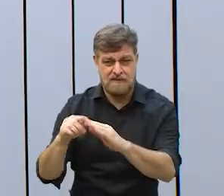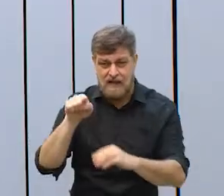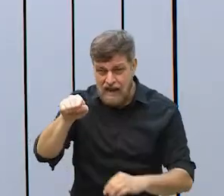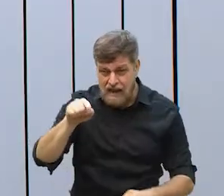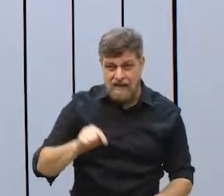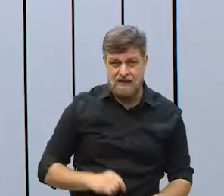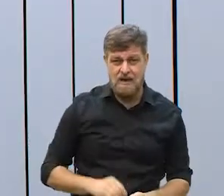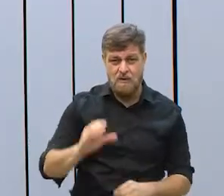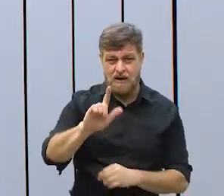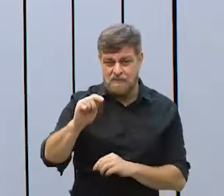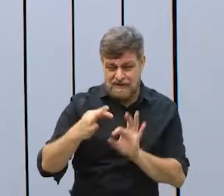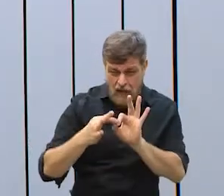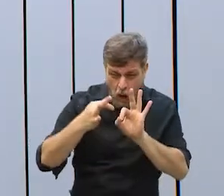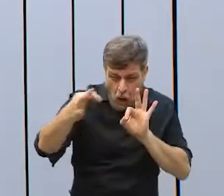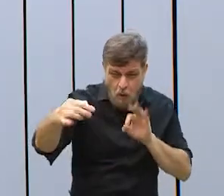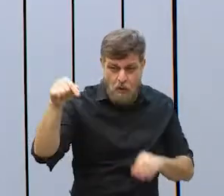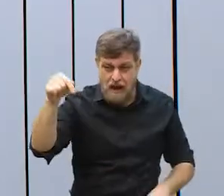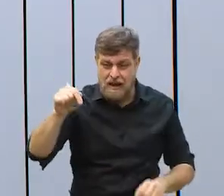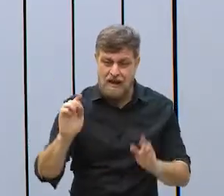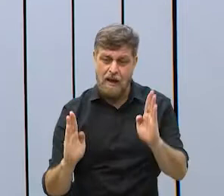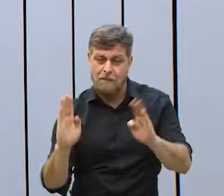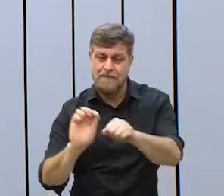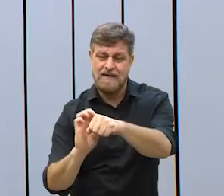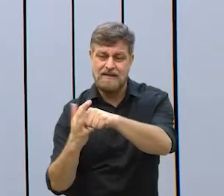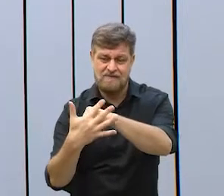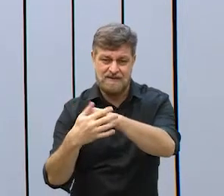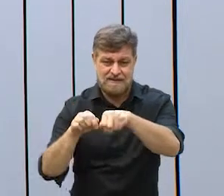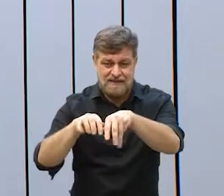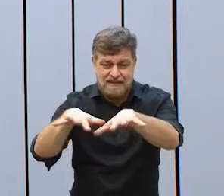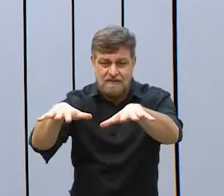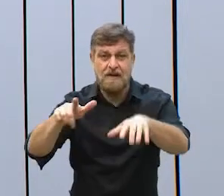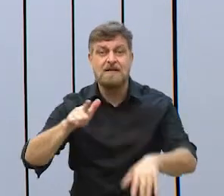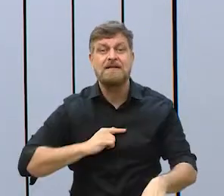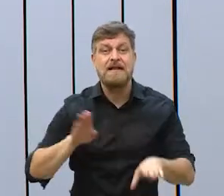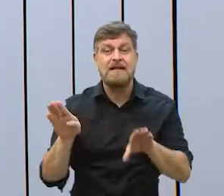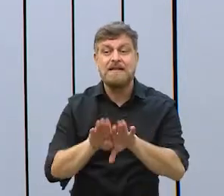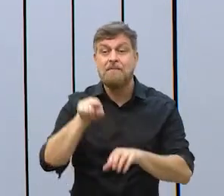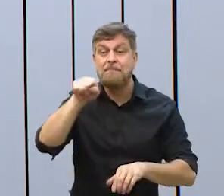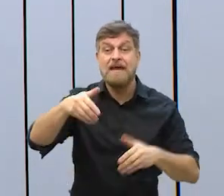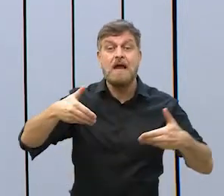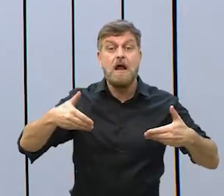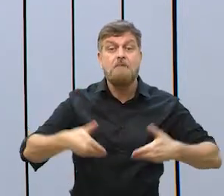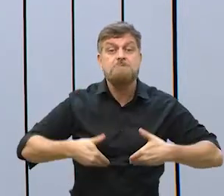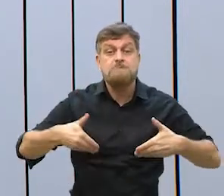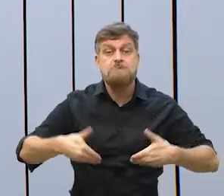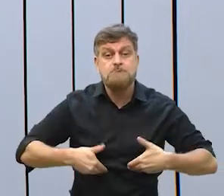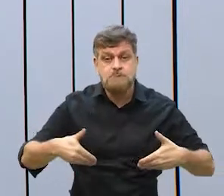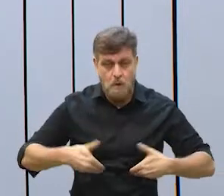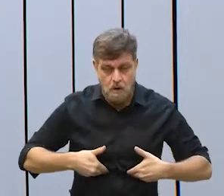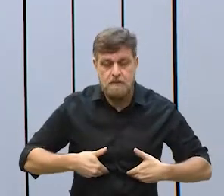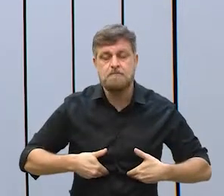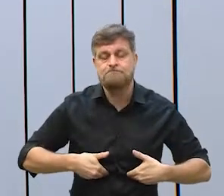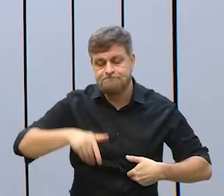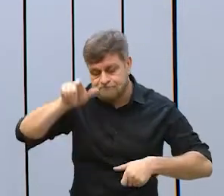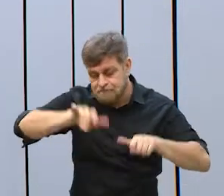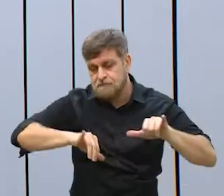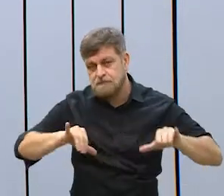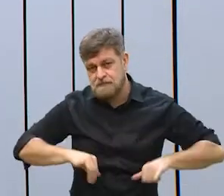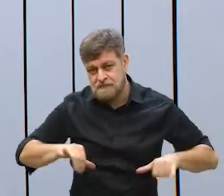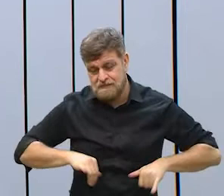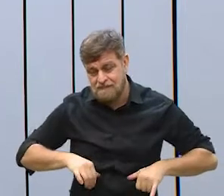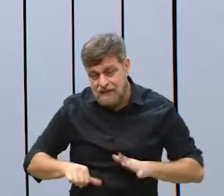passando não só por a pandemia do coronavírus, mas tem a pandemia da fome que chegou. E ela chega primeiro